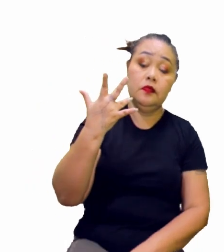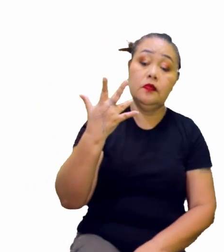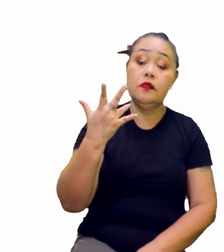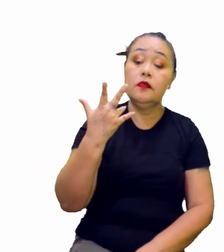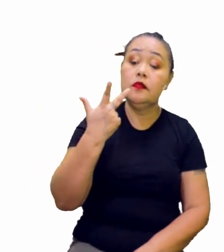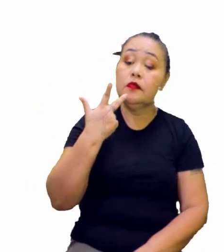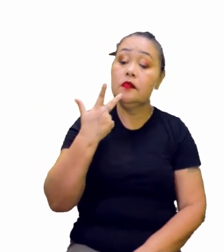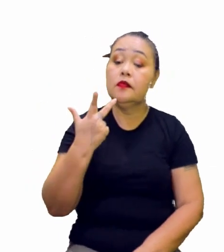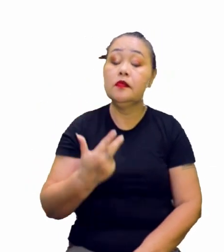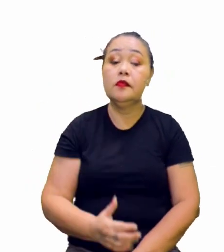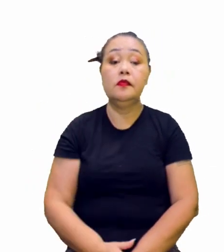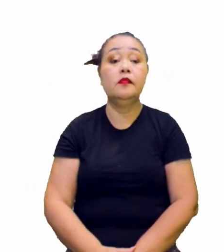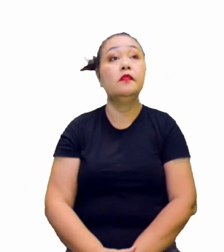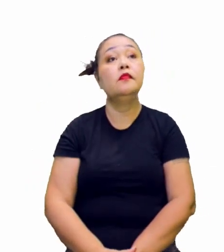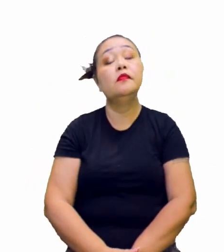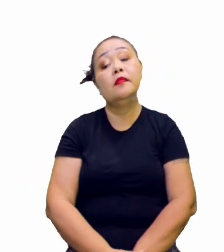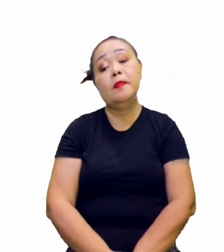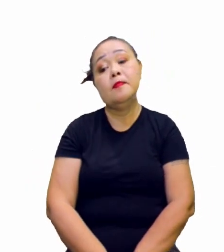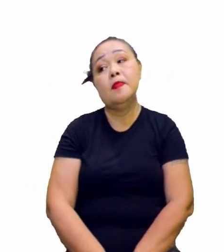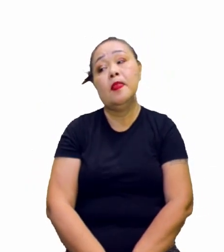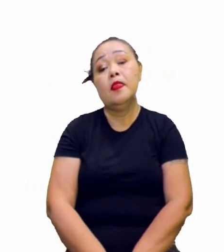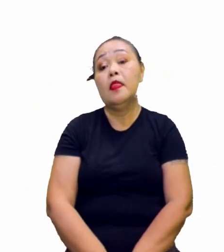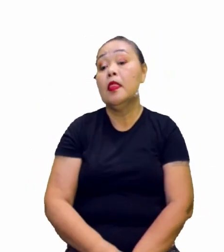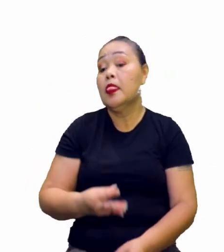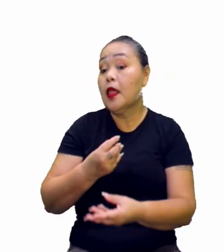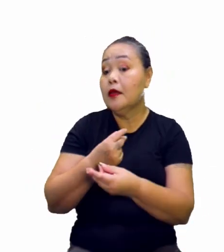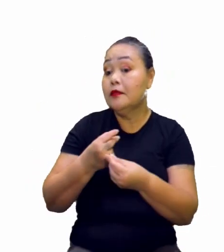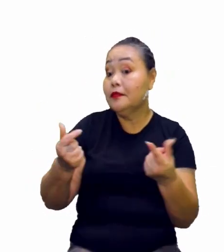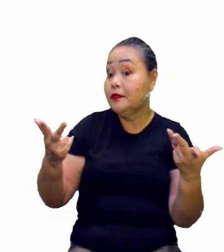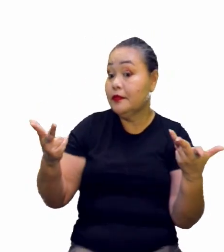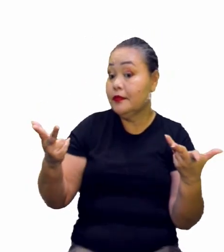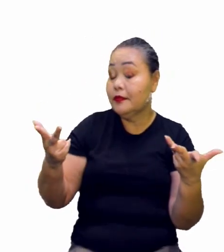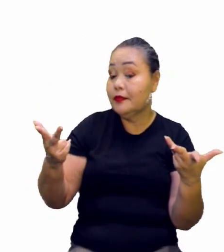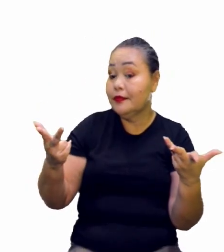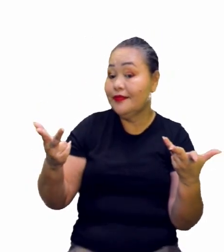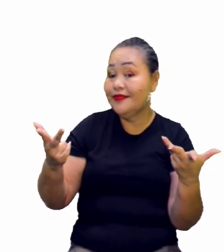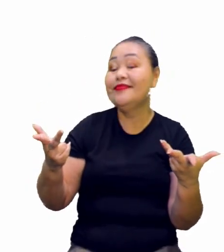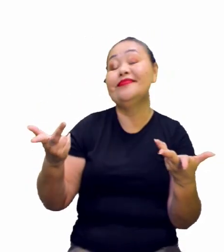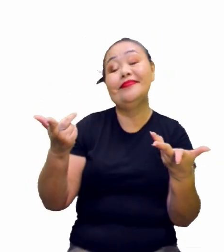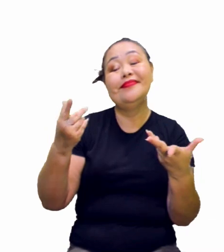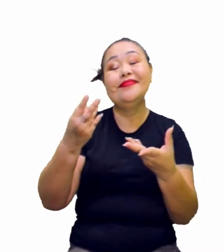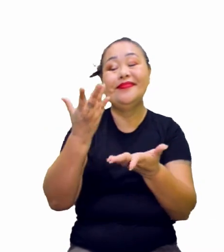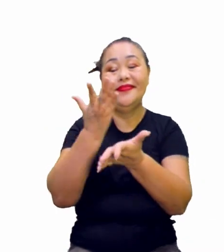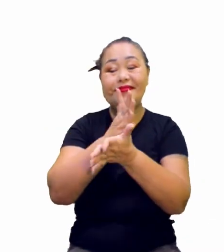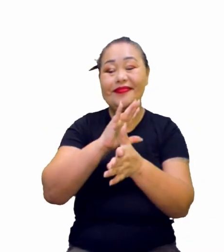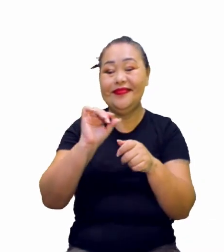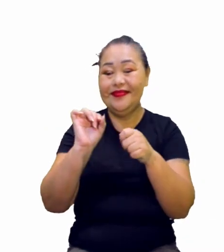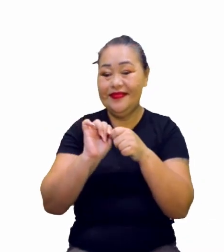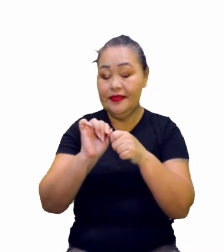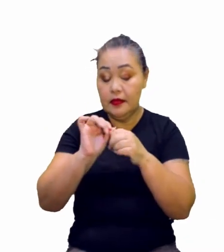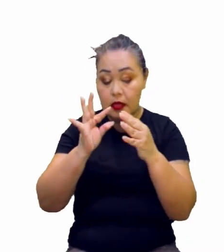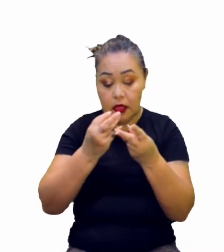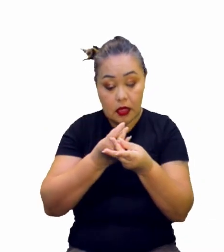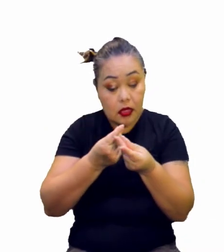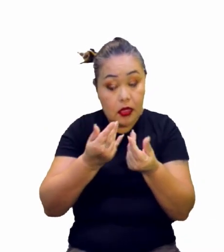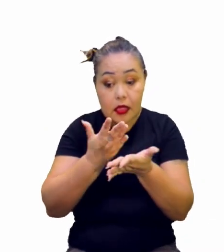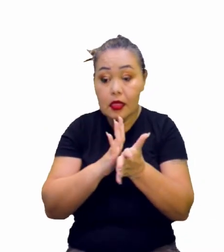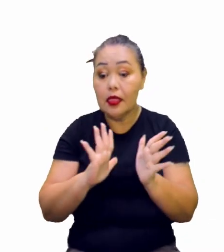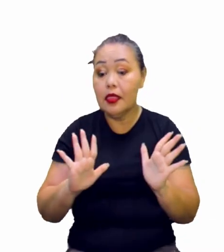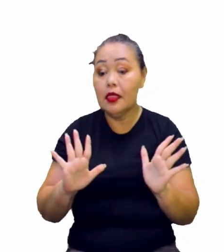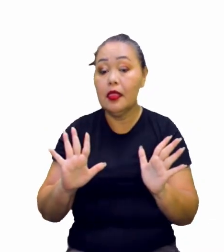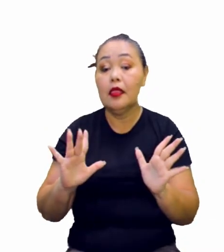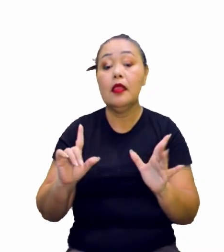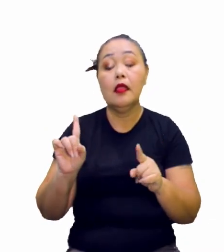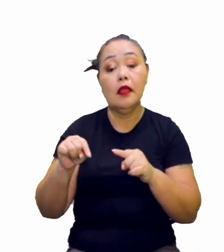sentido de sumir do mapa, que é extinção, ou... Entendeu?